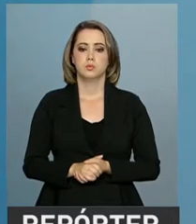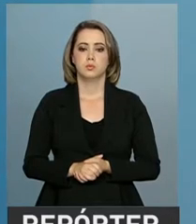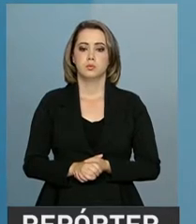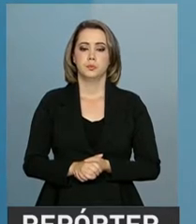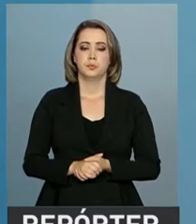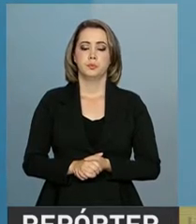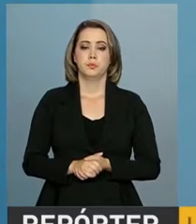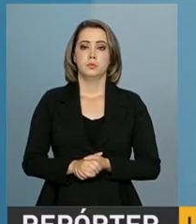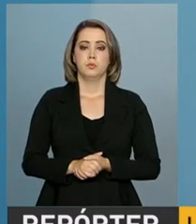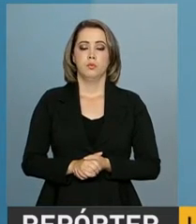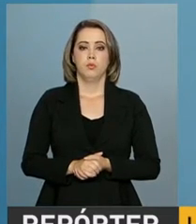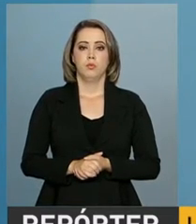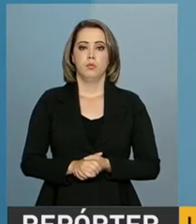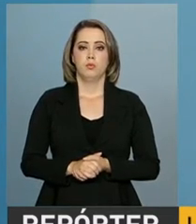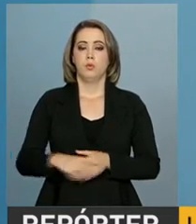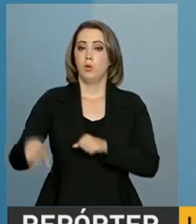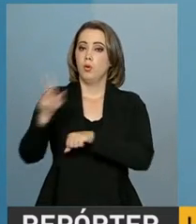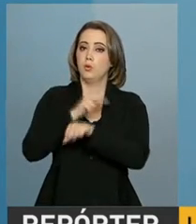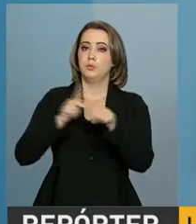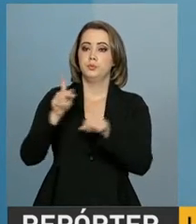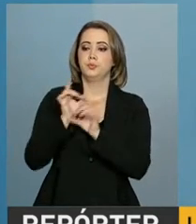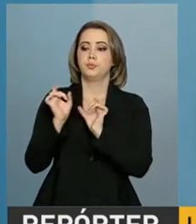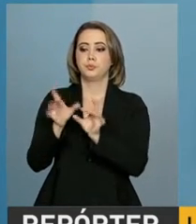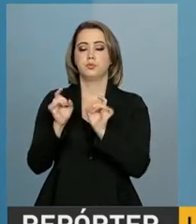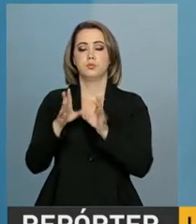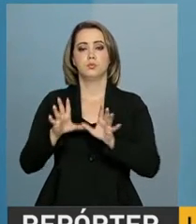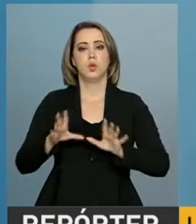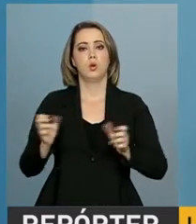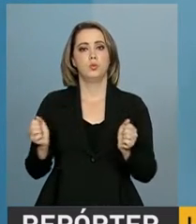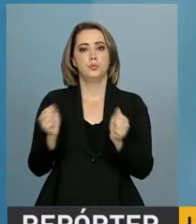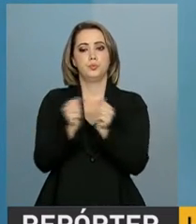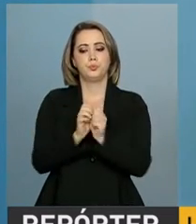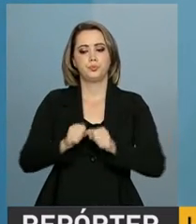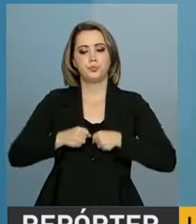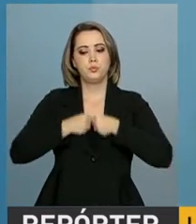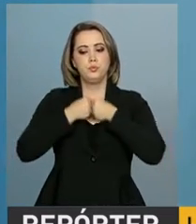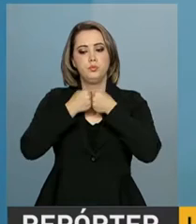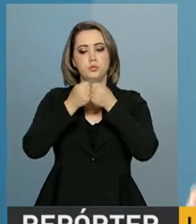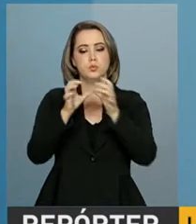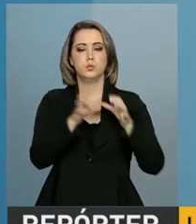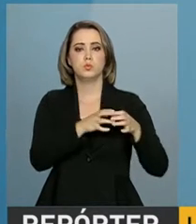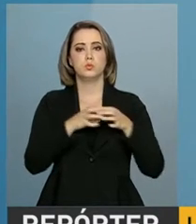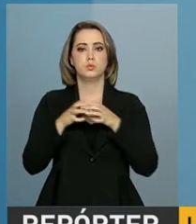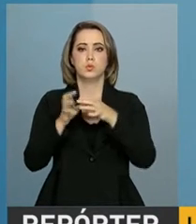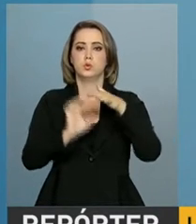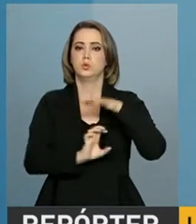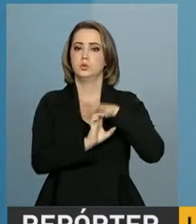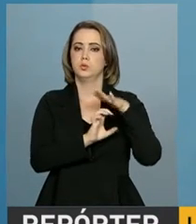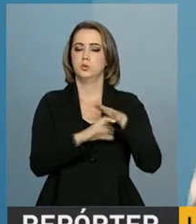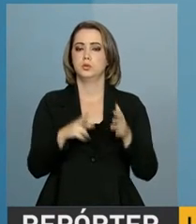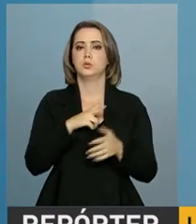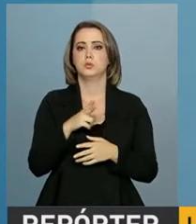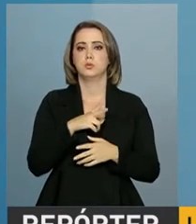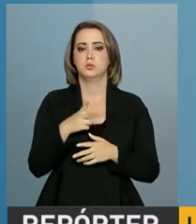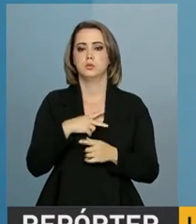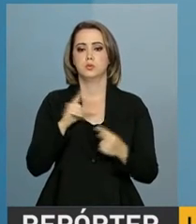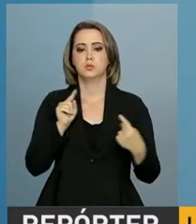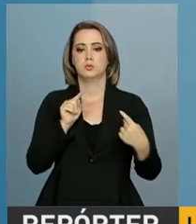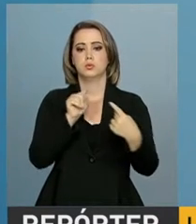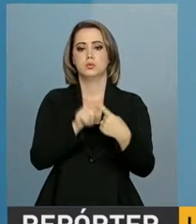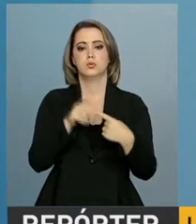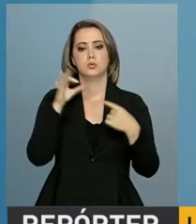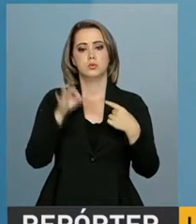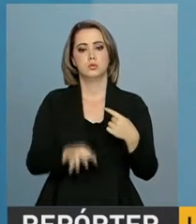o país tornou se mobiliza em todos os níveis e setores públicos e privados usando de